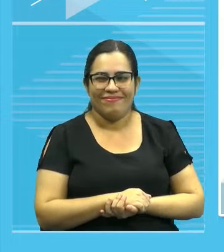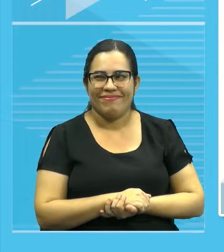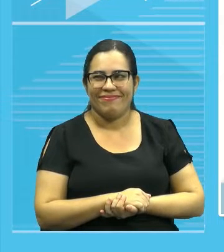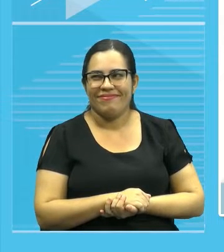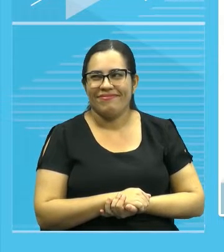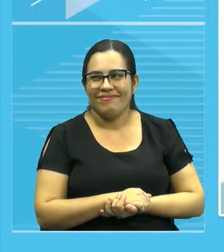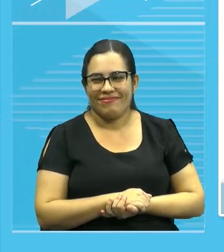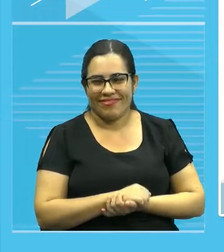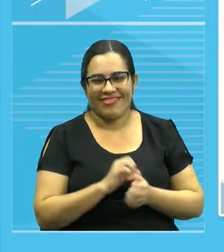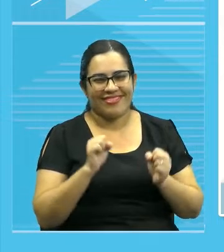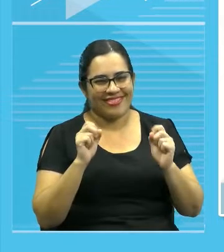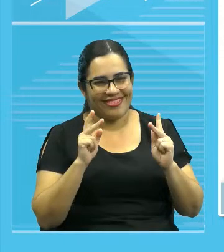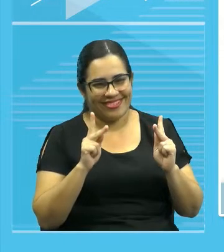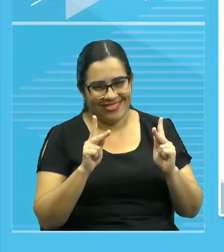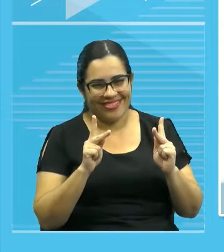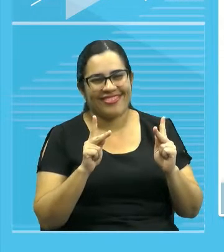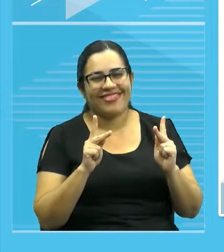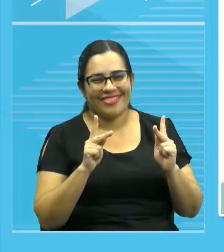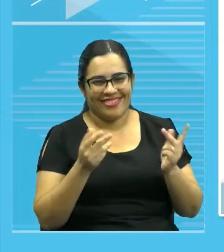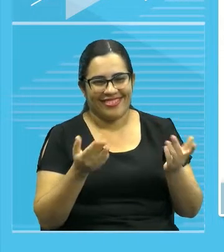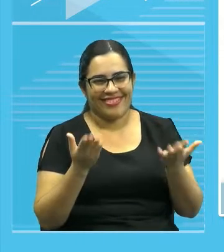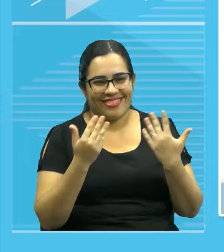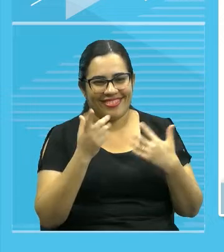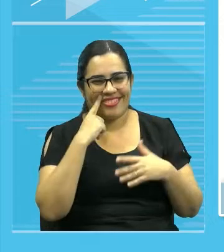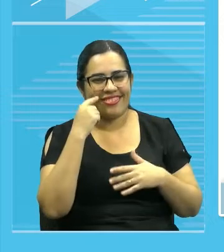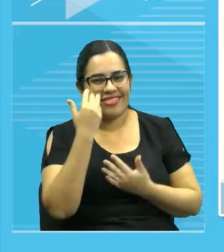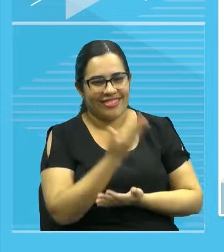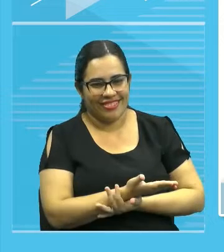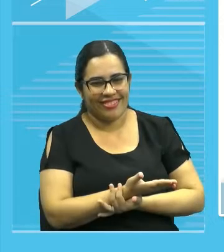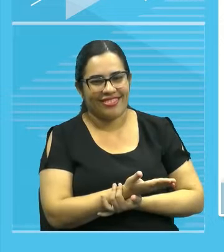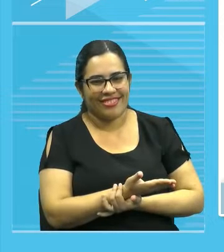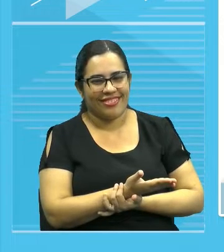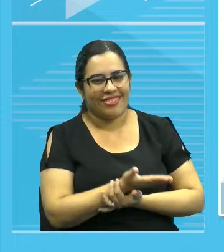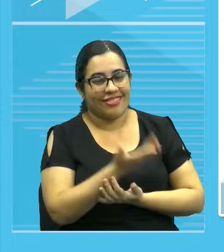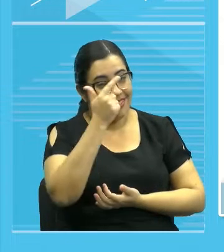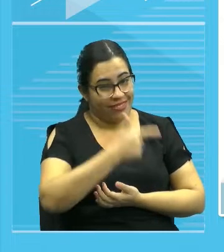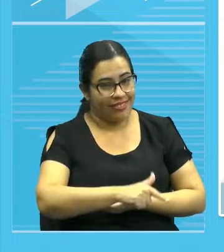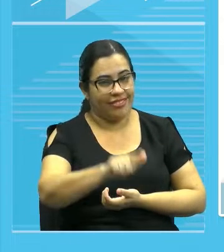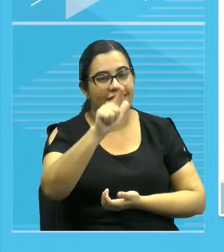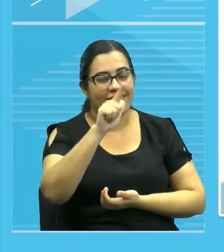Ok vamos lá vamos para frente pessoal